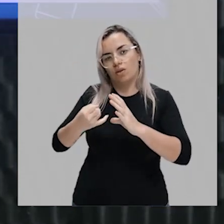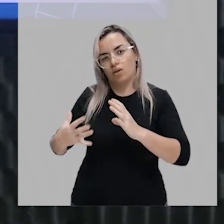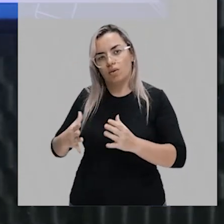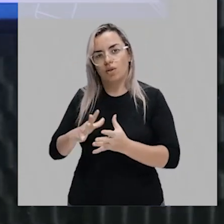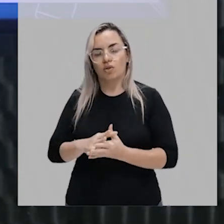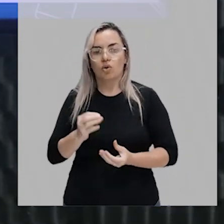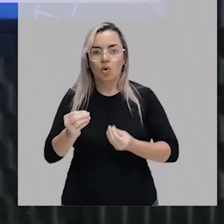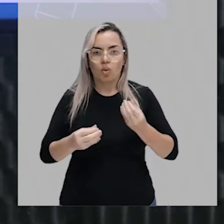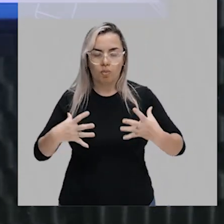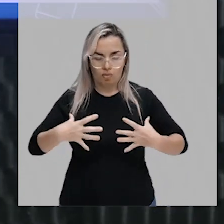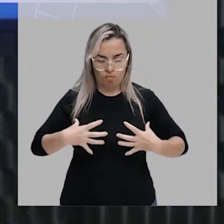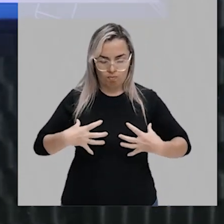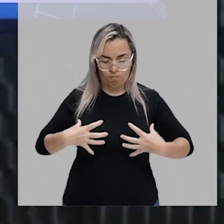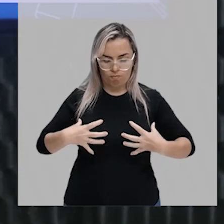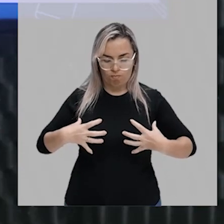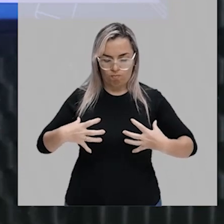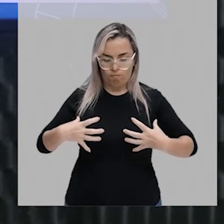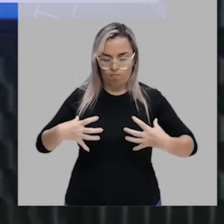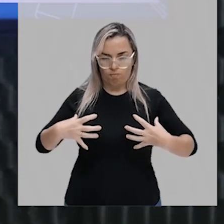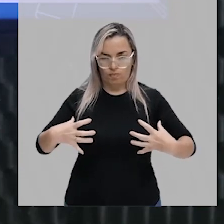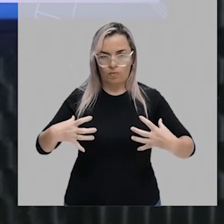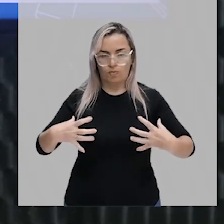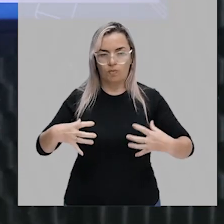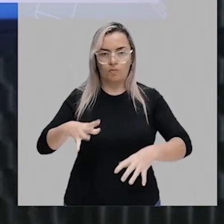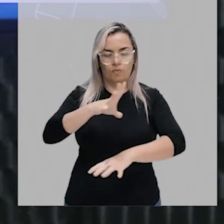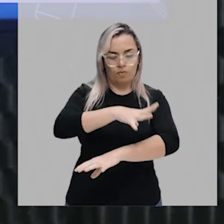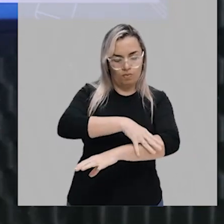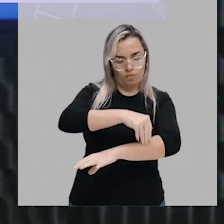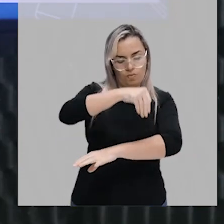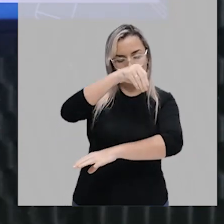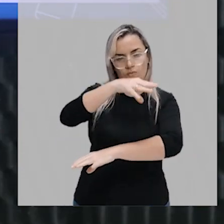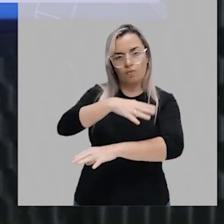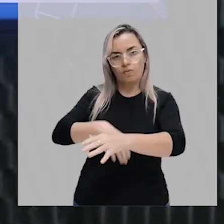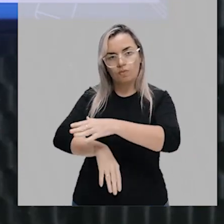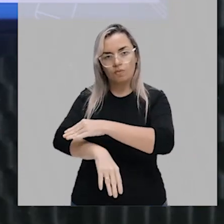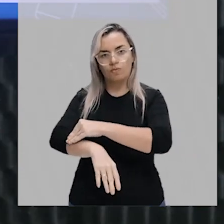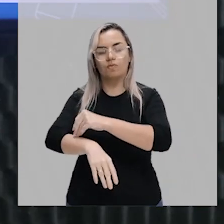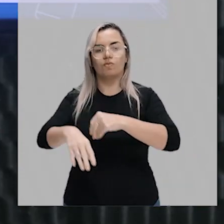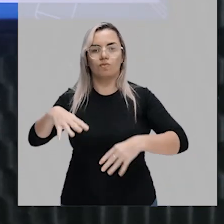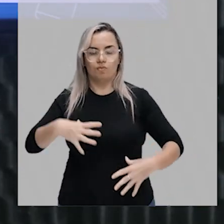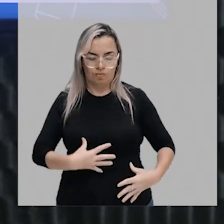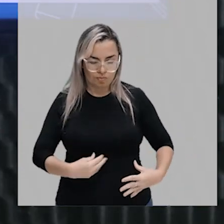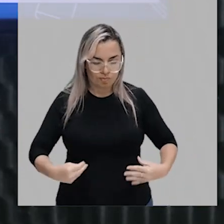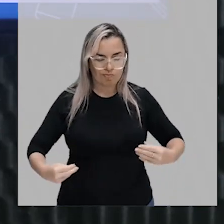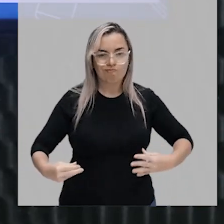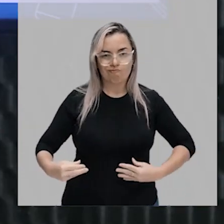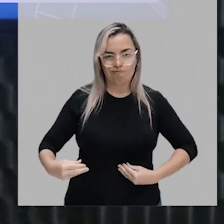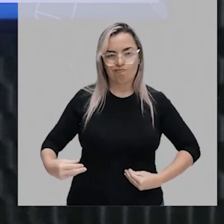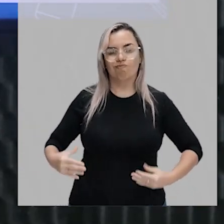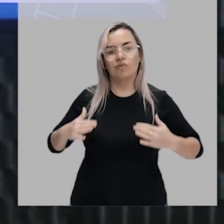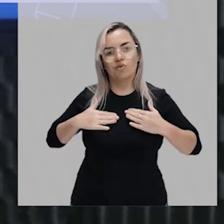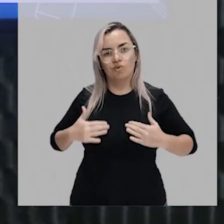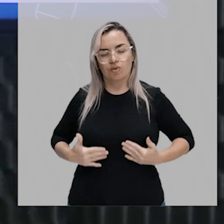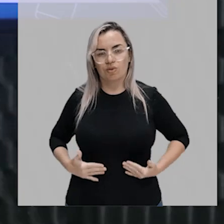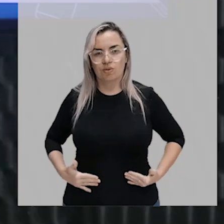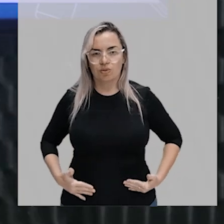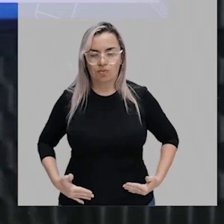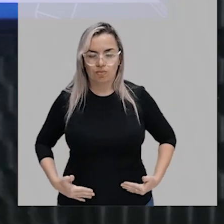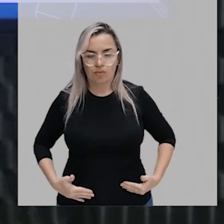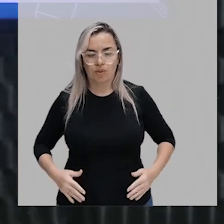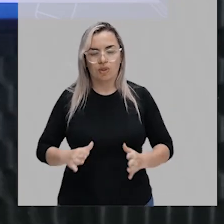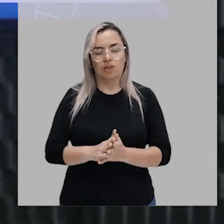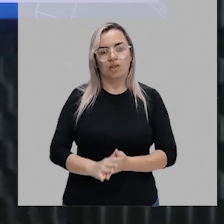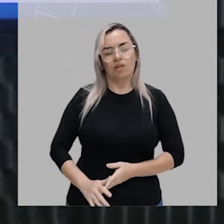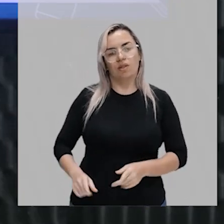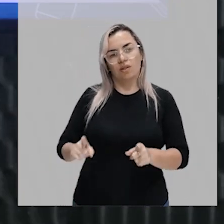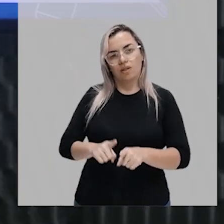das mamas, crescimento de pelos em determinadas regiões do corpo, tá? A mulher ela vai